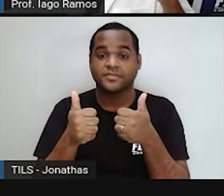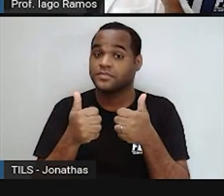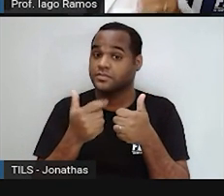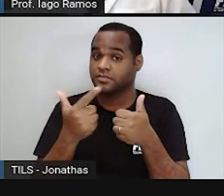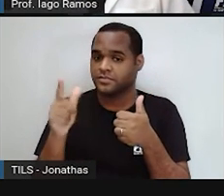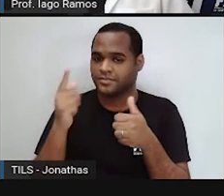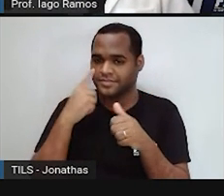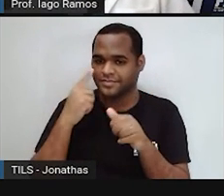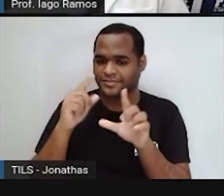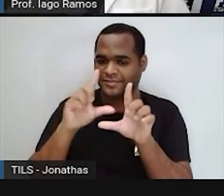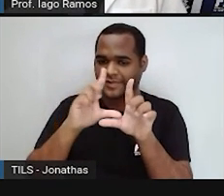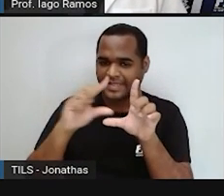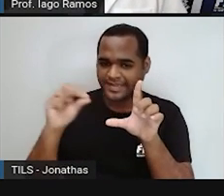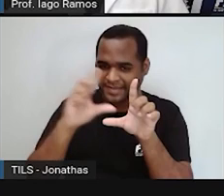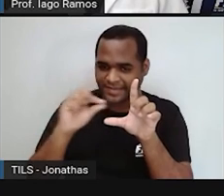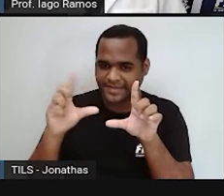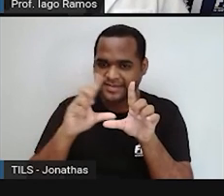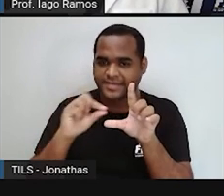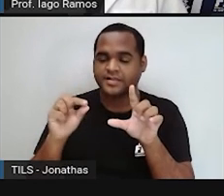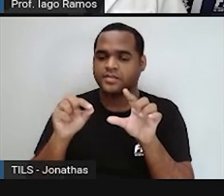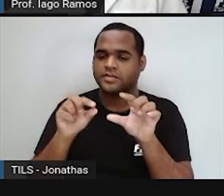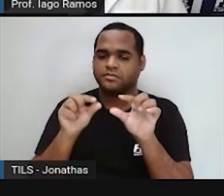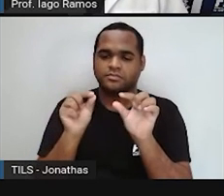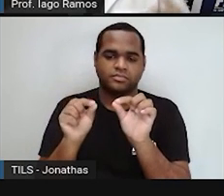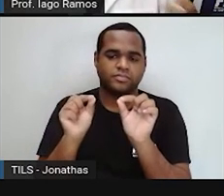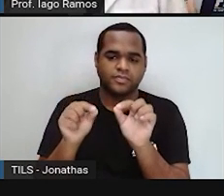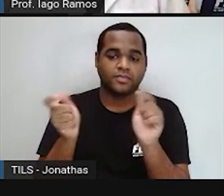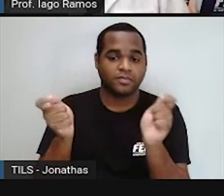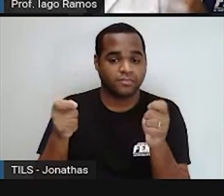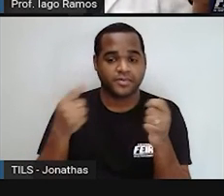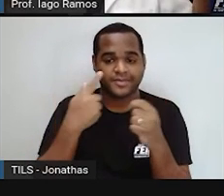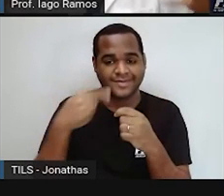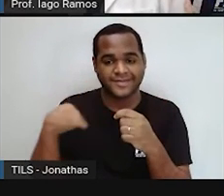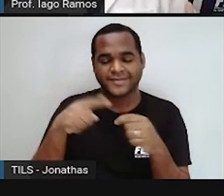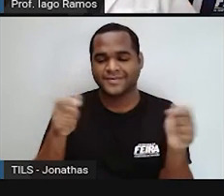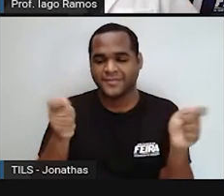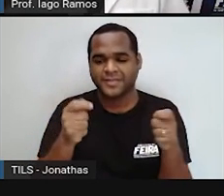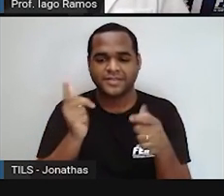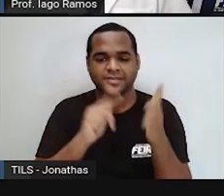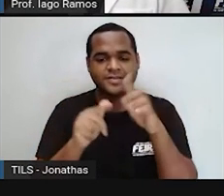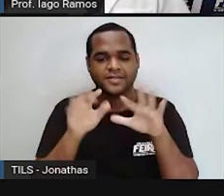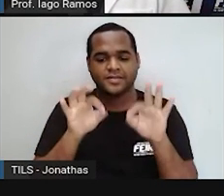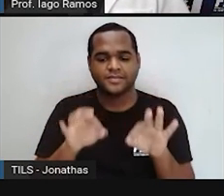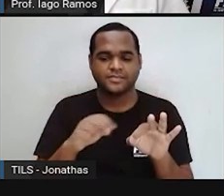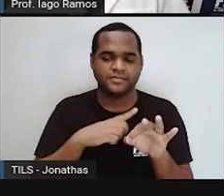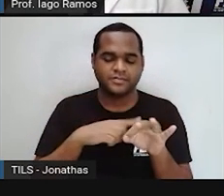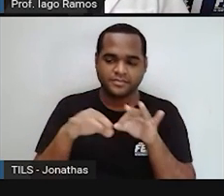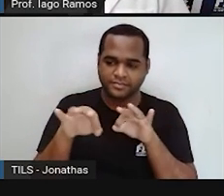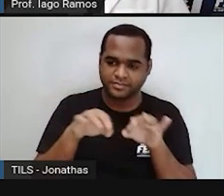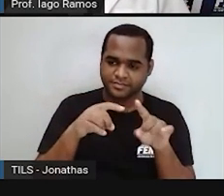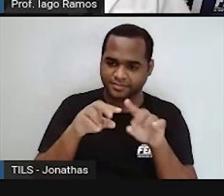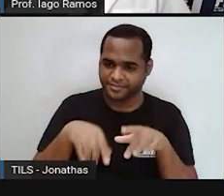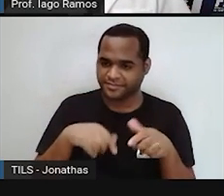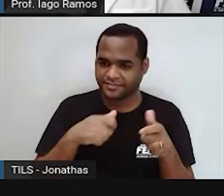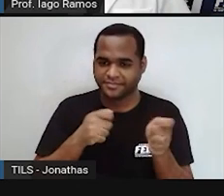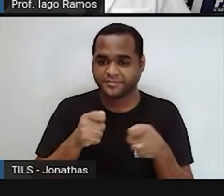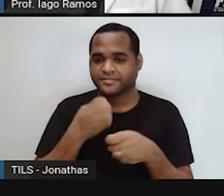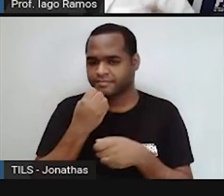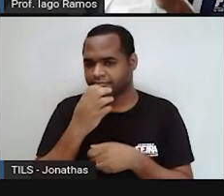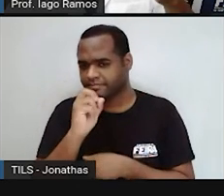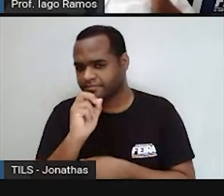algumas Fontes aí né algum material foi consultado para que a gente conseguisse preparar essa aula bacana para você